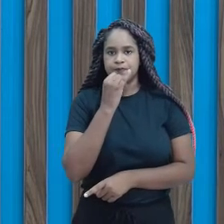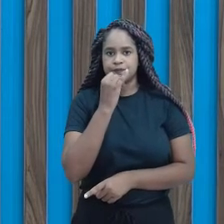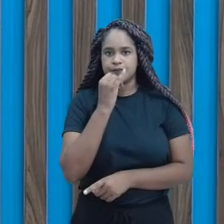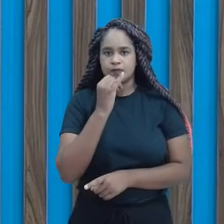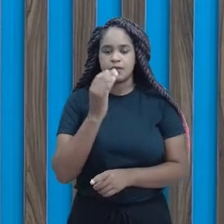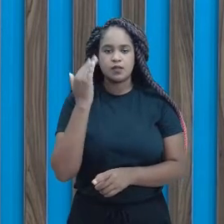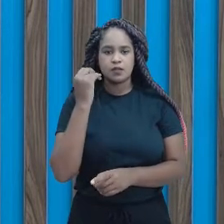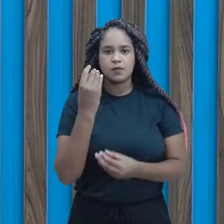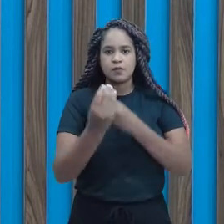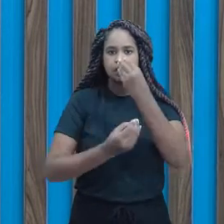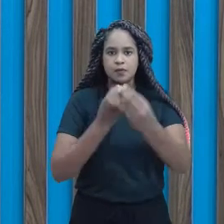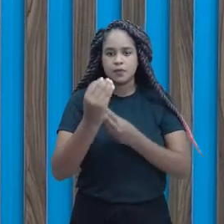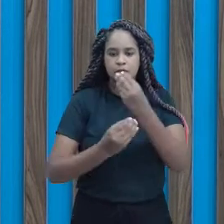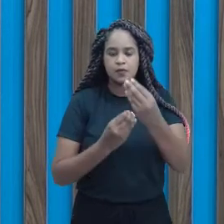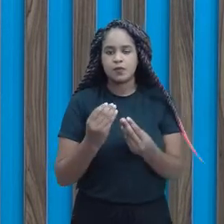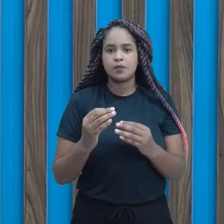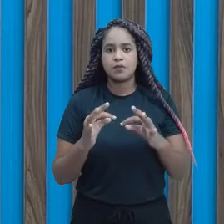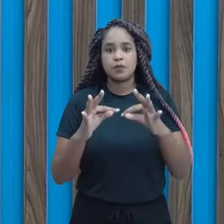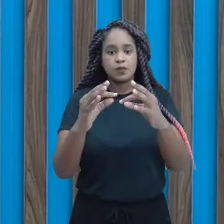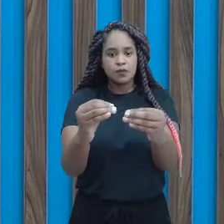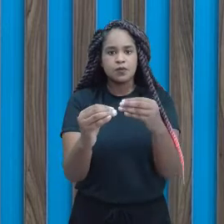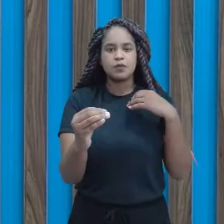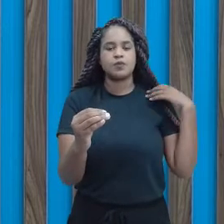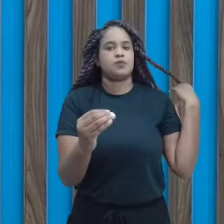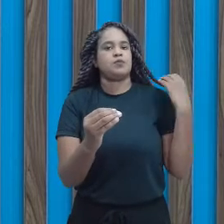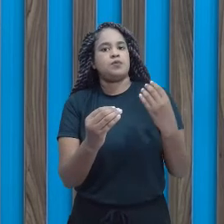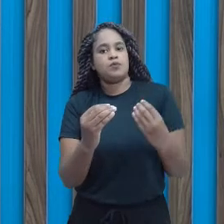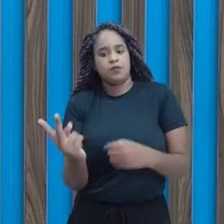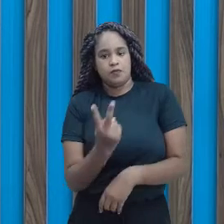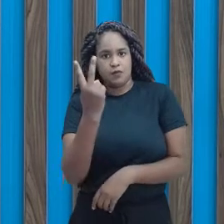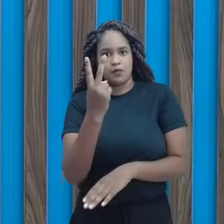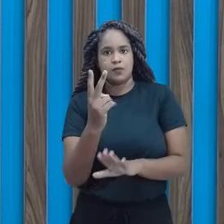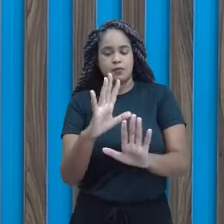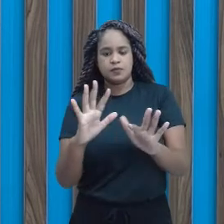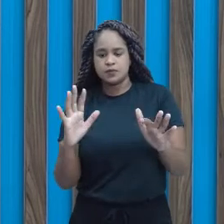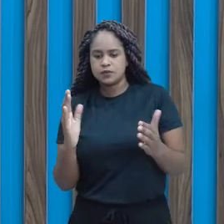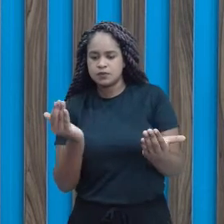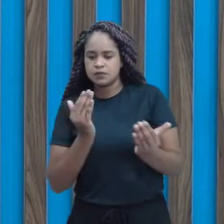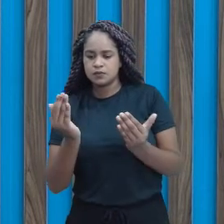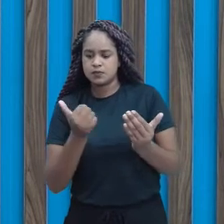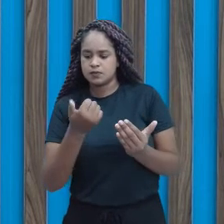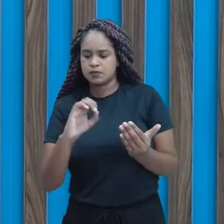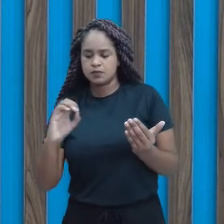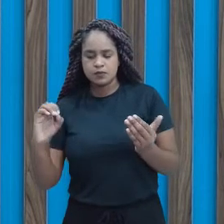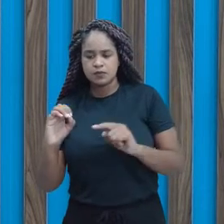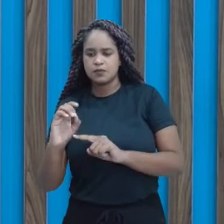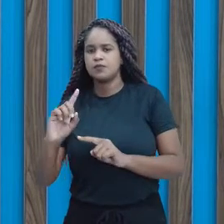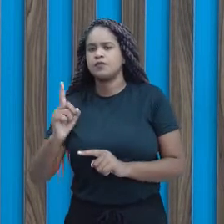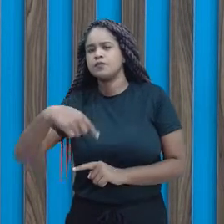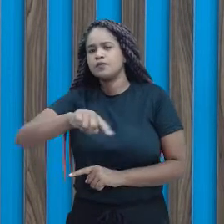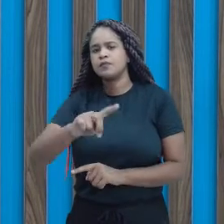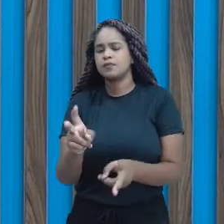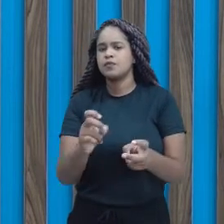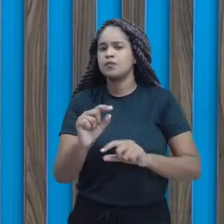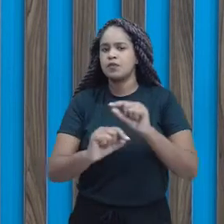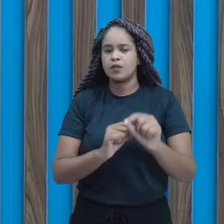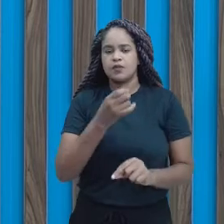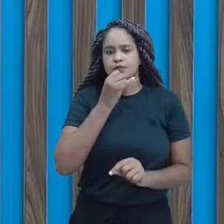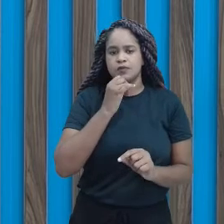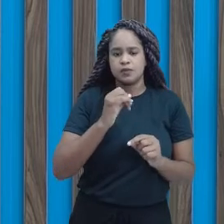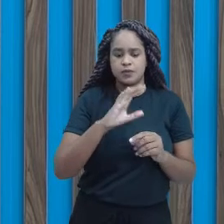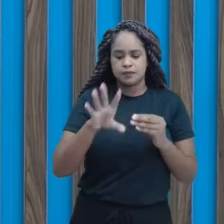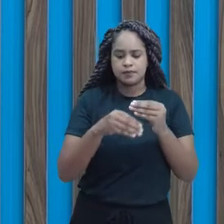todo relacionado aí aos 100%, certo? Você vai verificar aí a relação de um aumento ou de um desconto